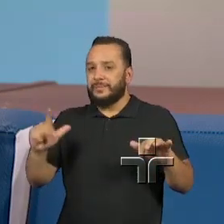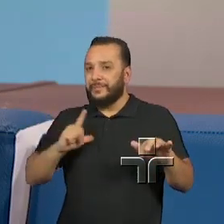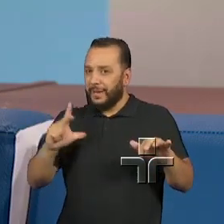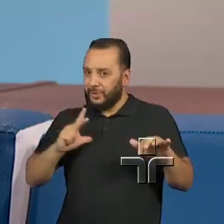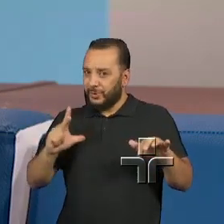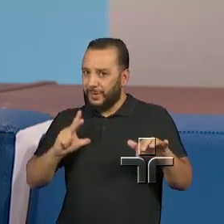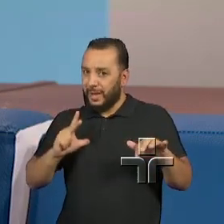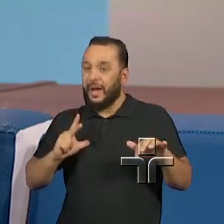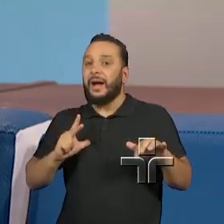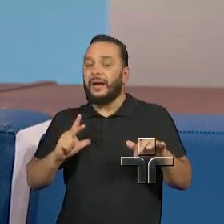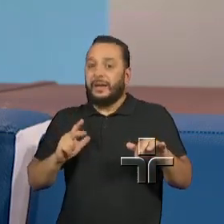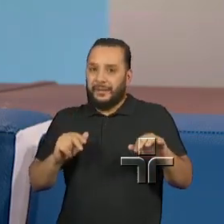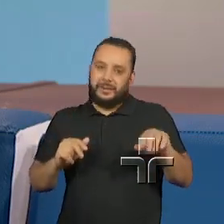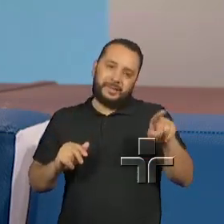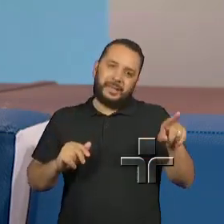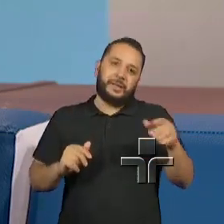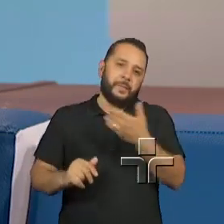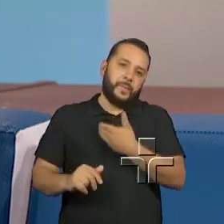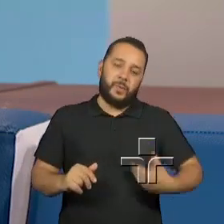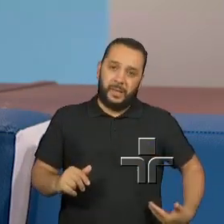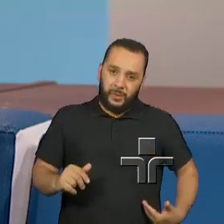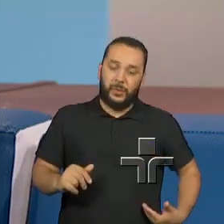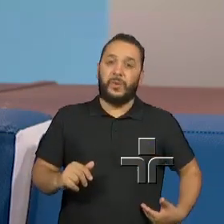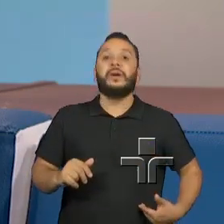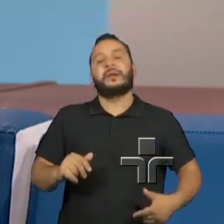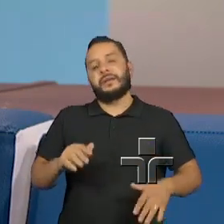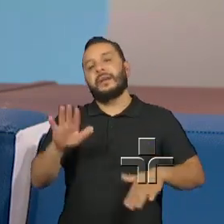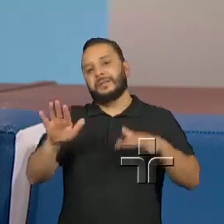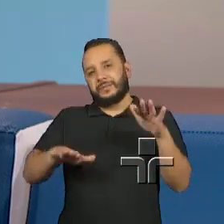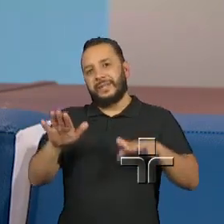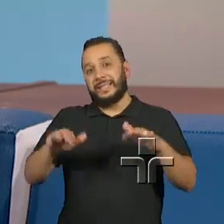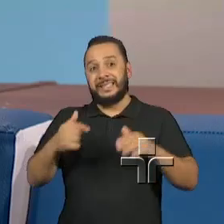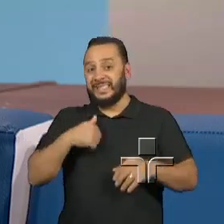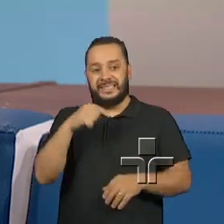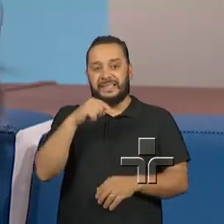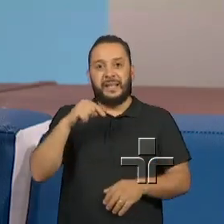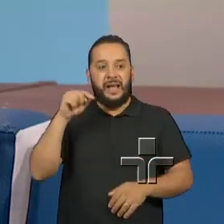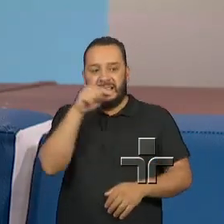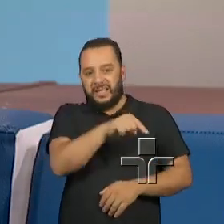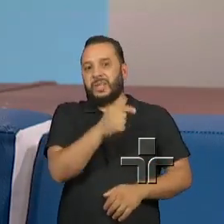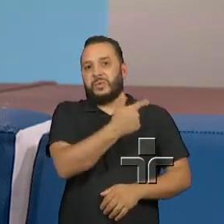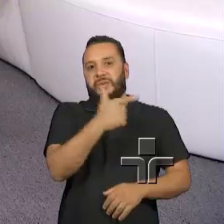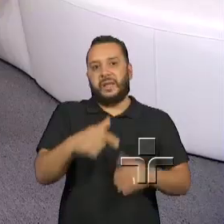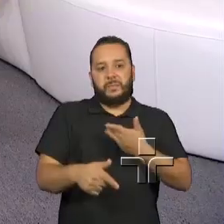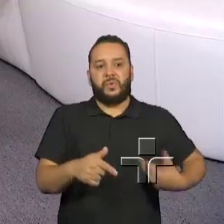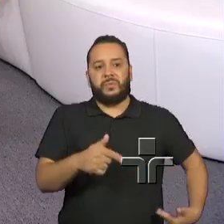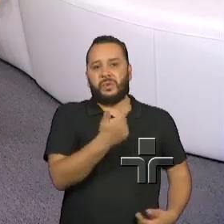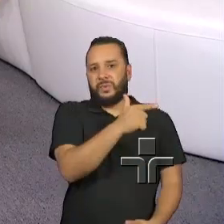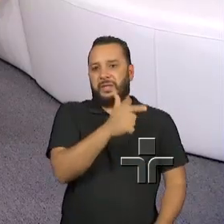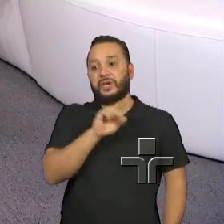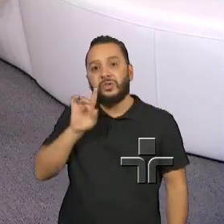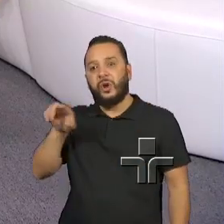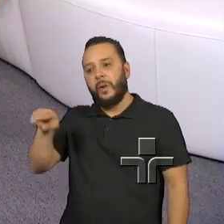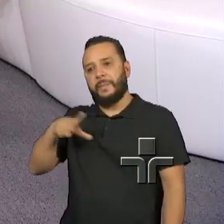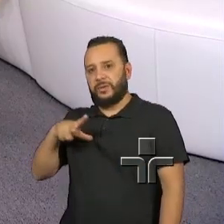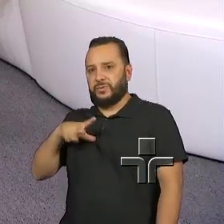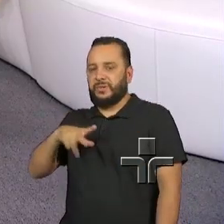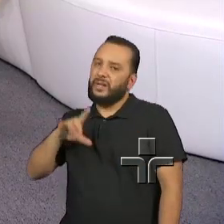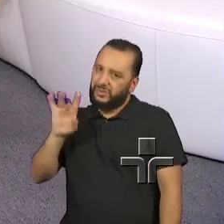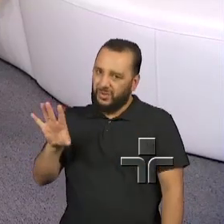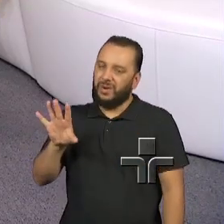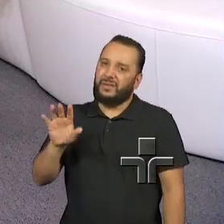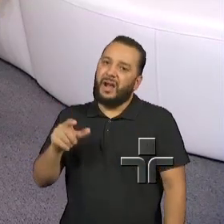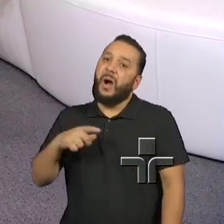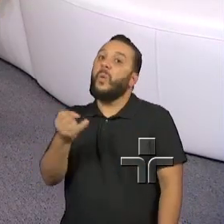ter diferença e tem vacinas que não tem na rede pública, somente na rede particular. Uhum. Você tem feito como